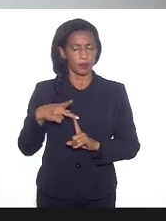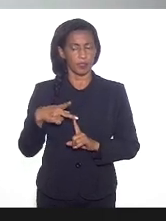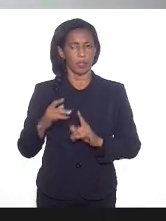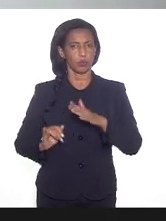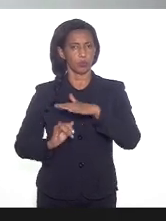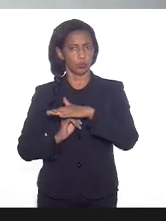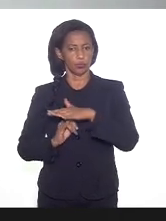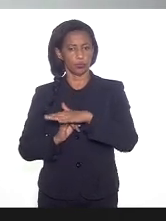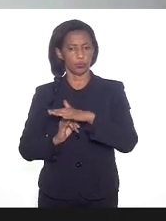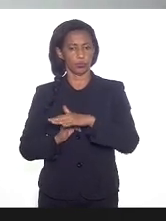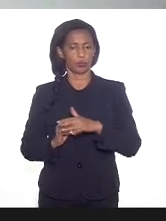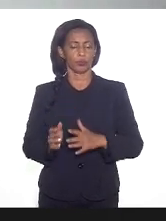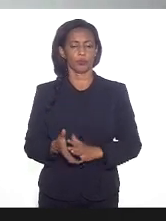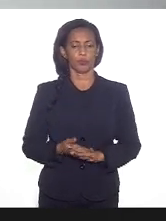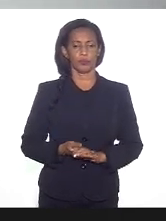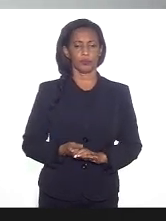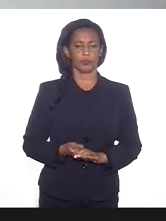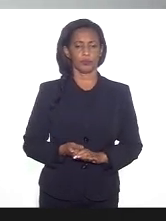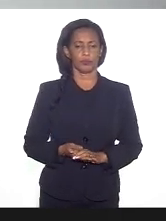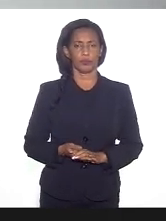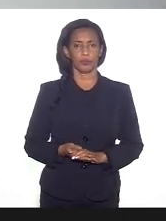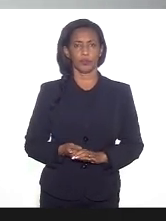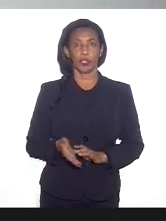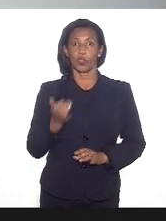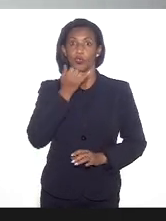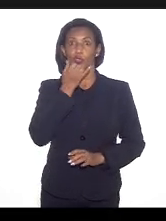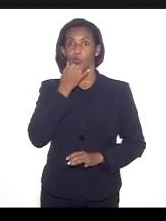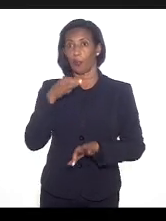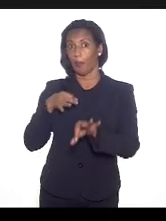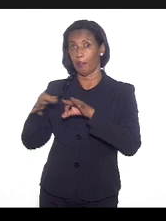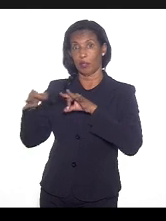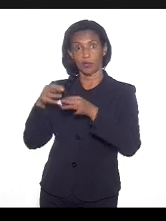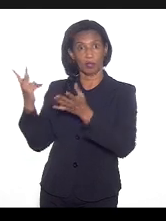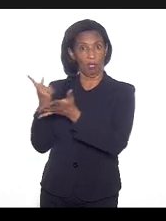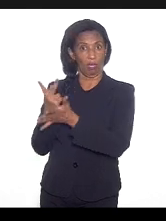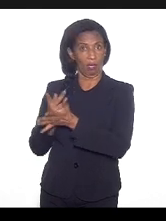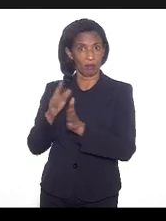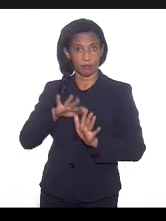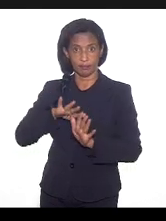Instituto... Desculpa, esse projeto aqui... Foi um engano.